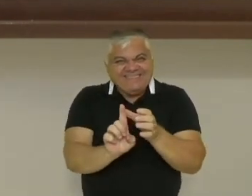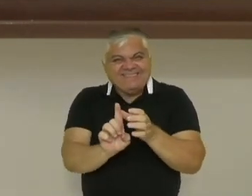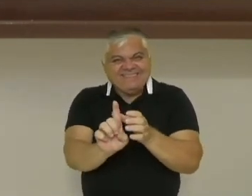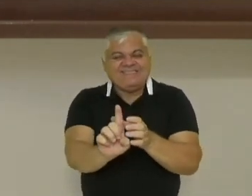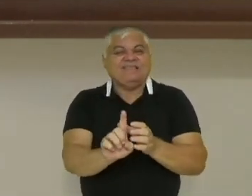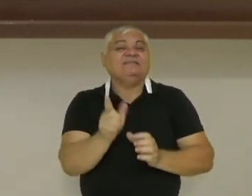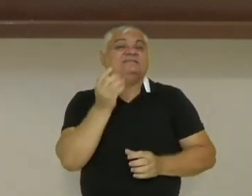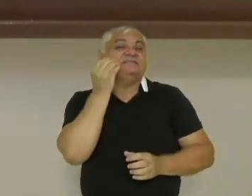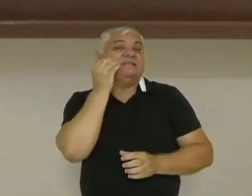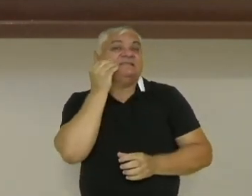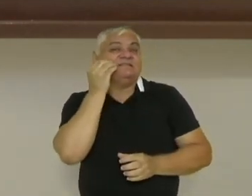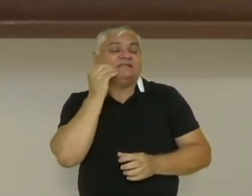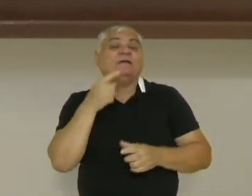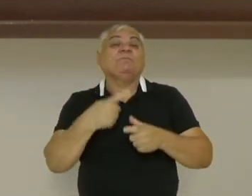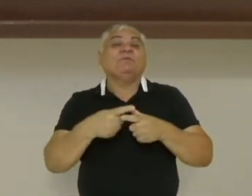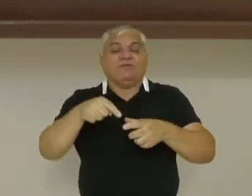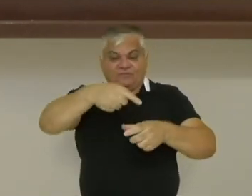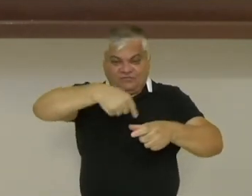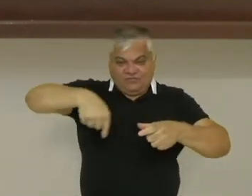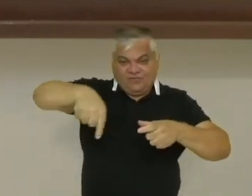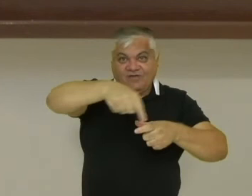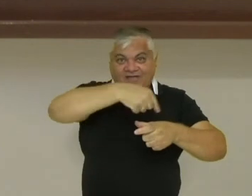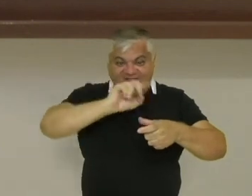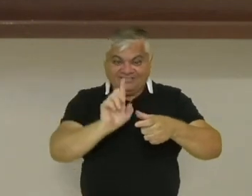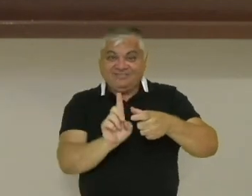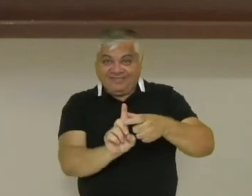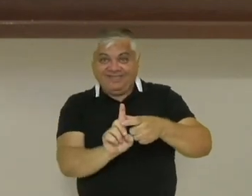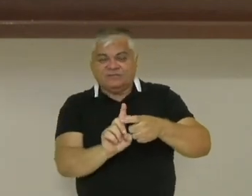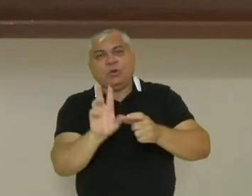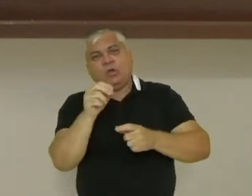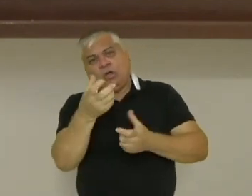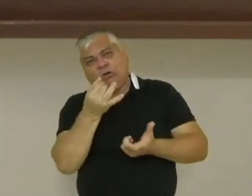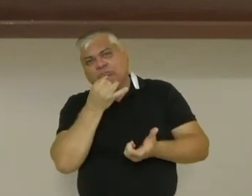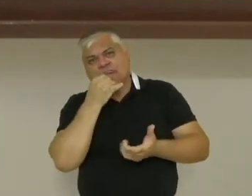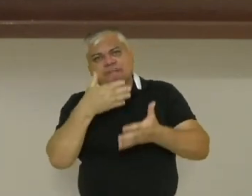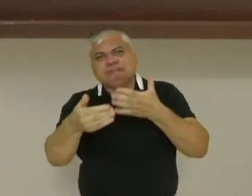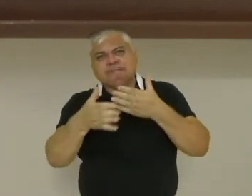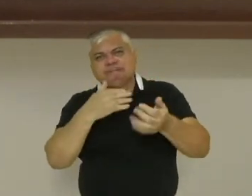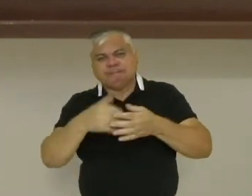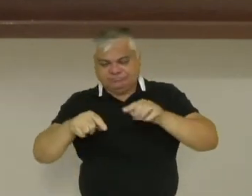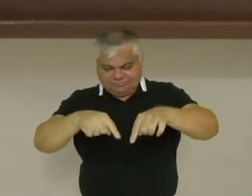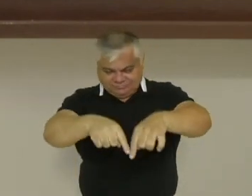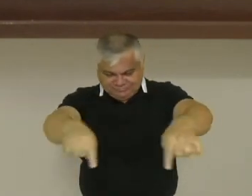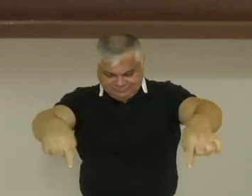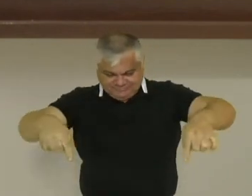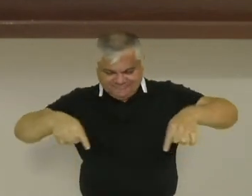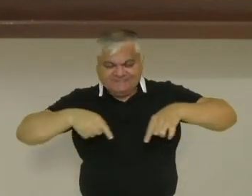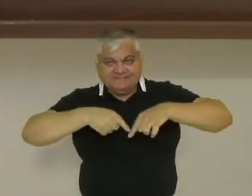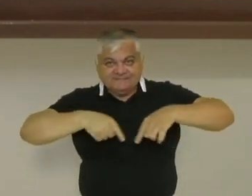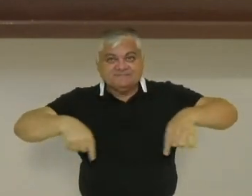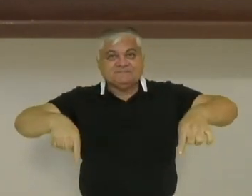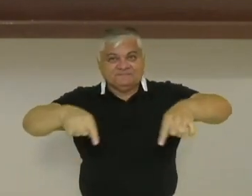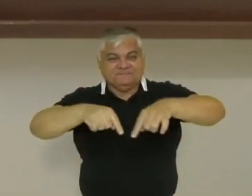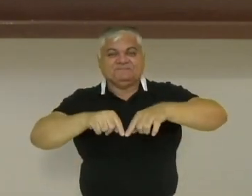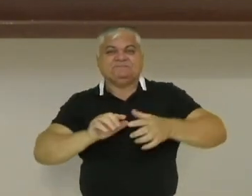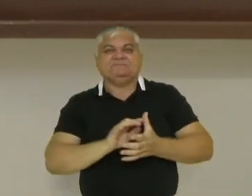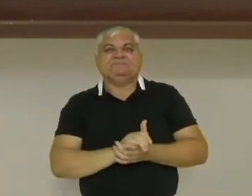ali você daquele círculo que você desenhou ou daquele teu bambolê que você tem ali, teu arco, né? Então, tentando